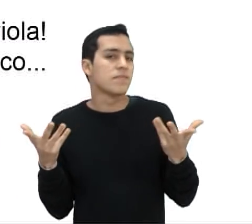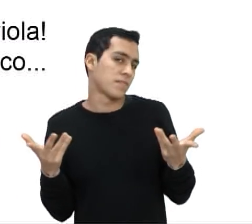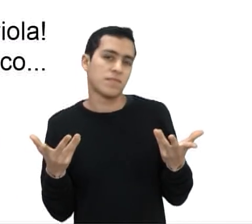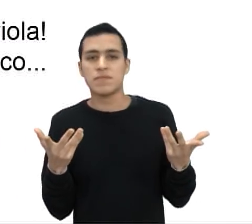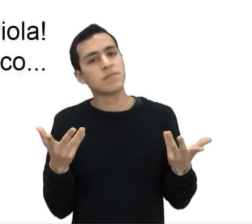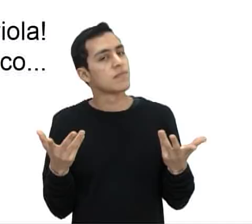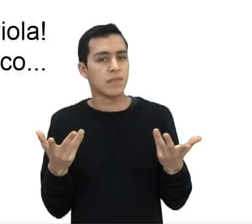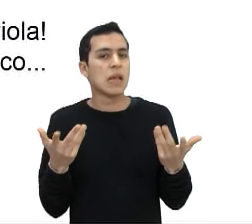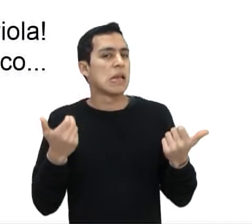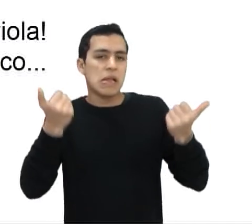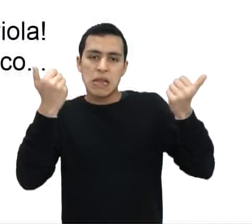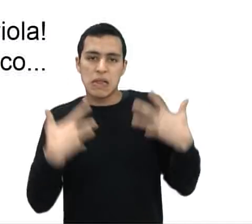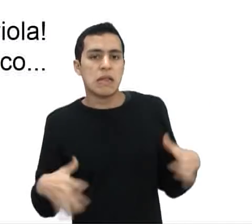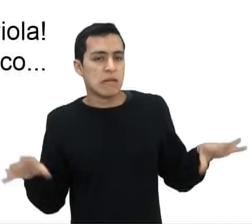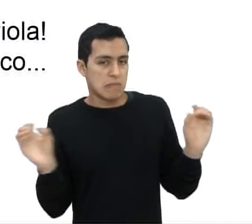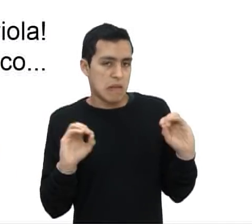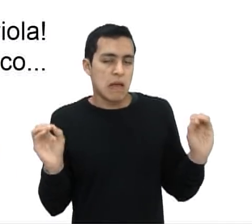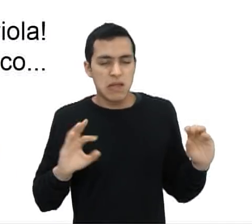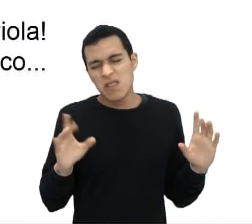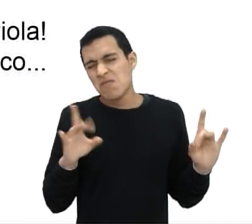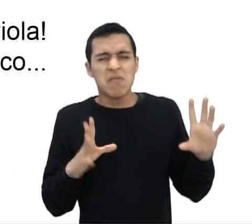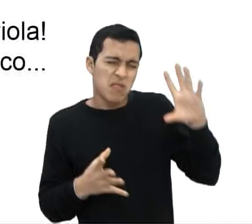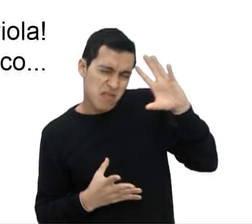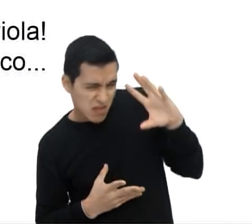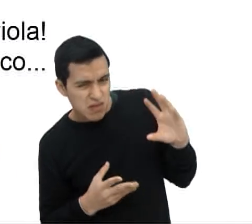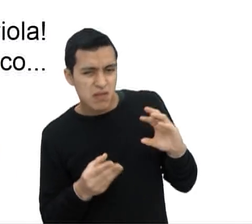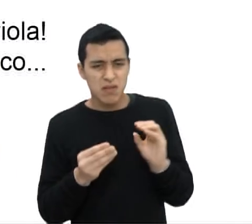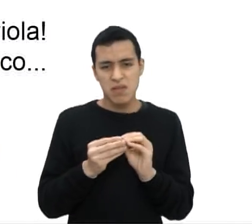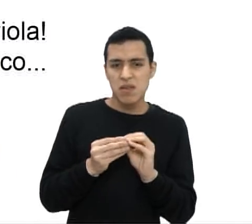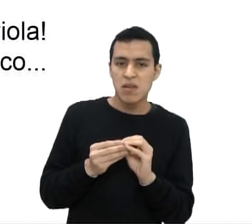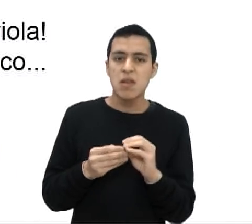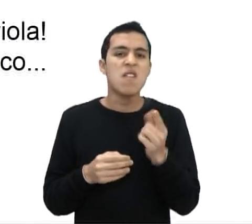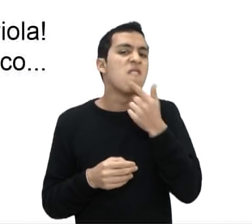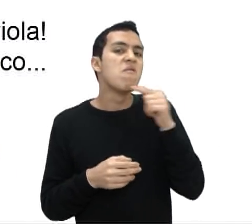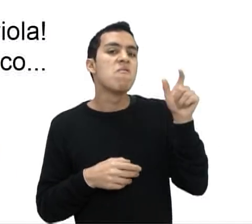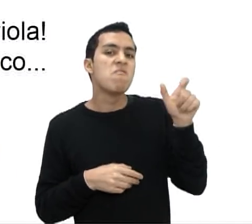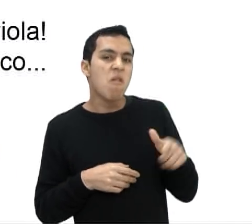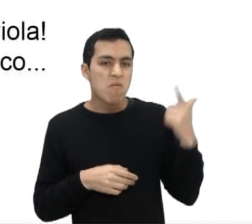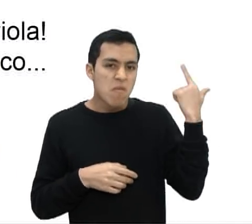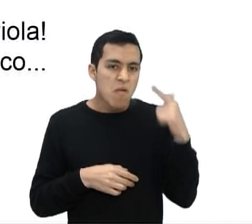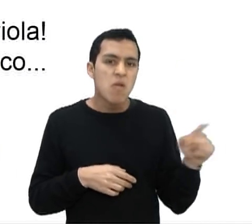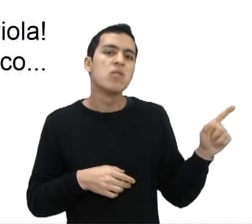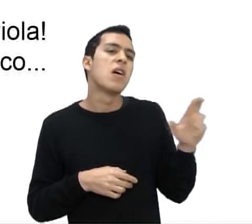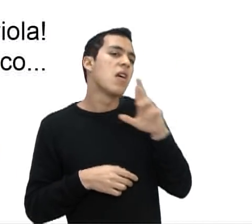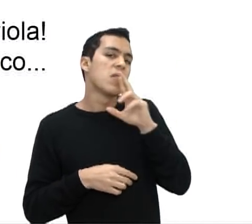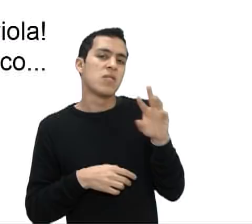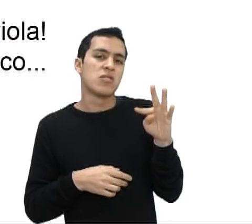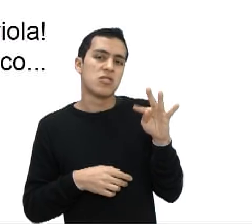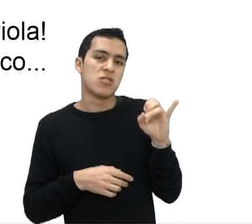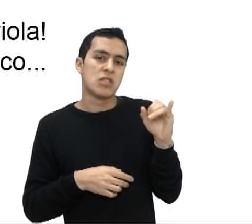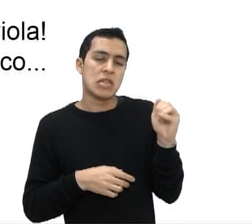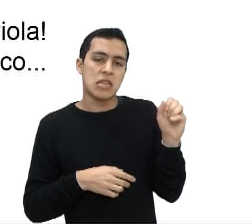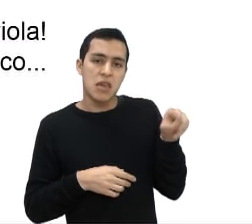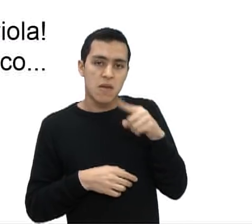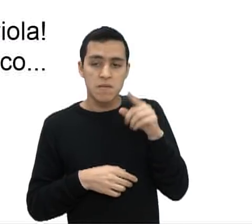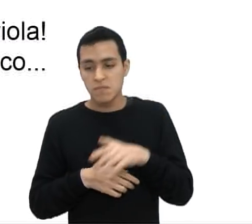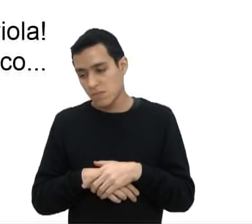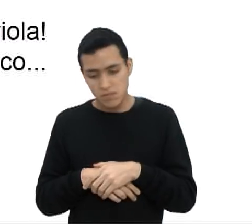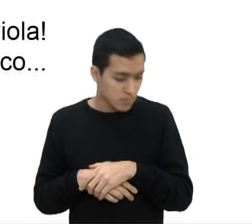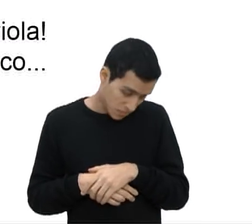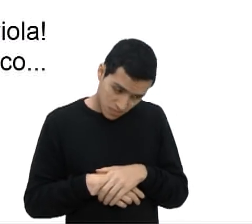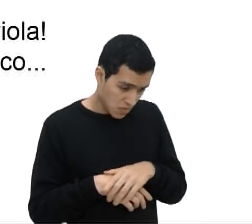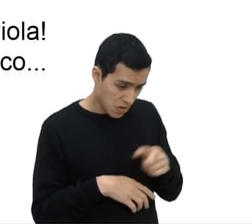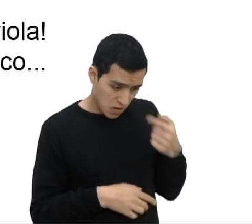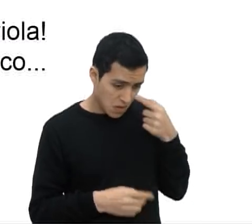aqui a gente não vai trabalhar tudo que ela fala. Certo? Daí o Tião responde, então o Tião é outro personagem. E ele diz, olha só como